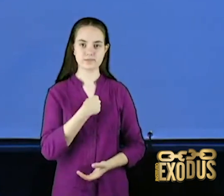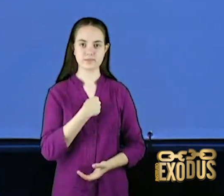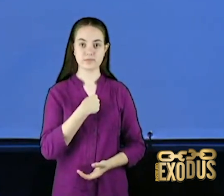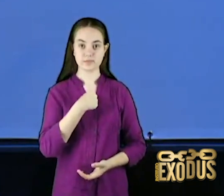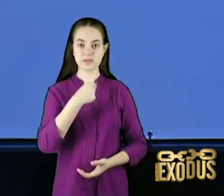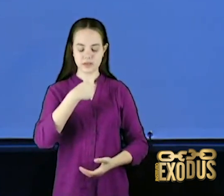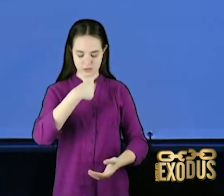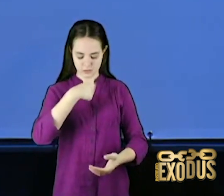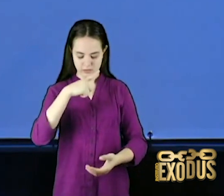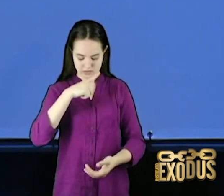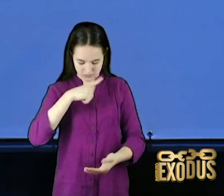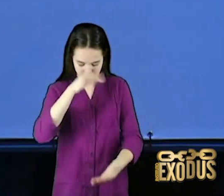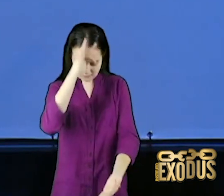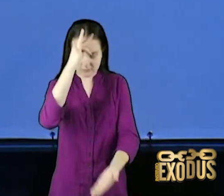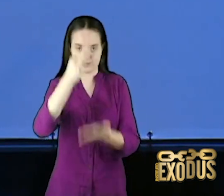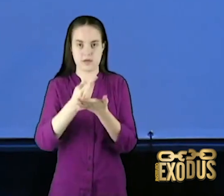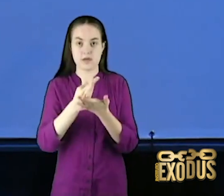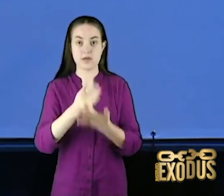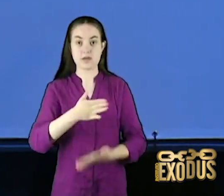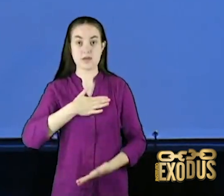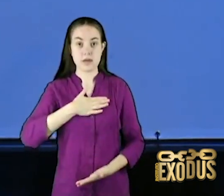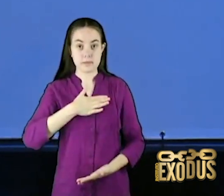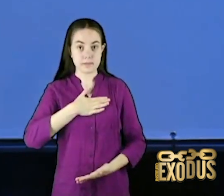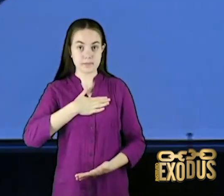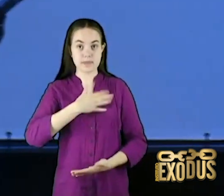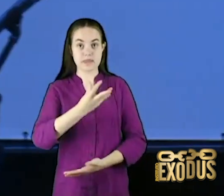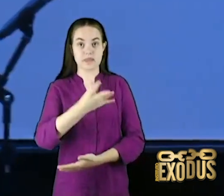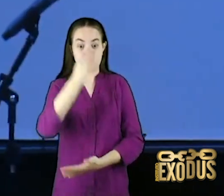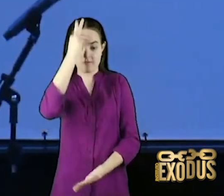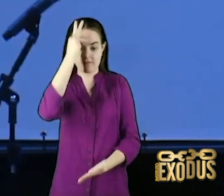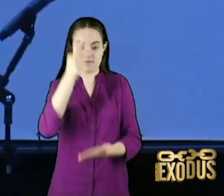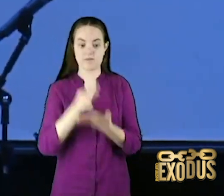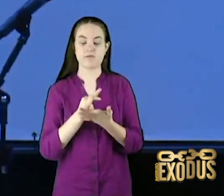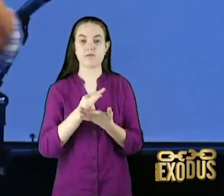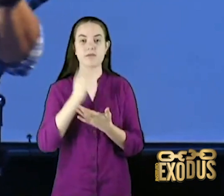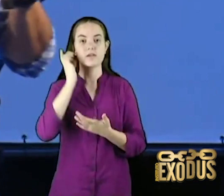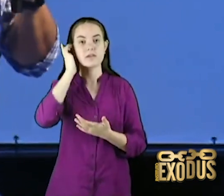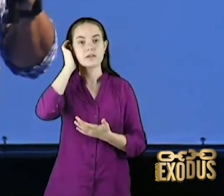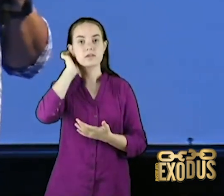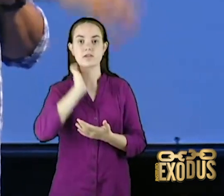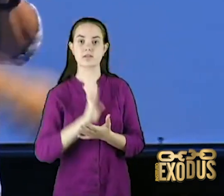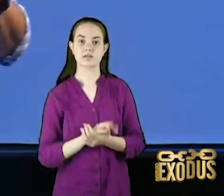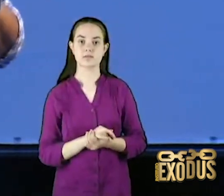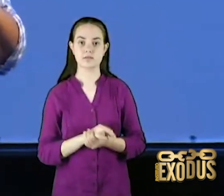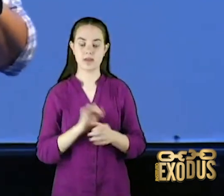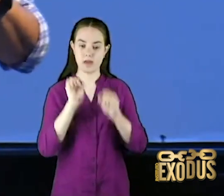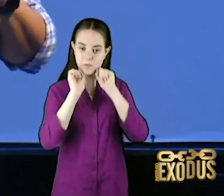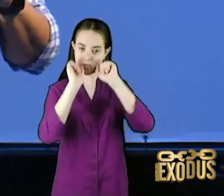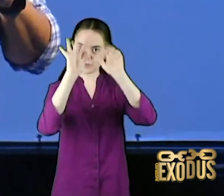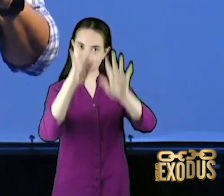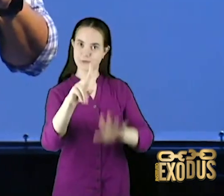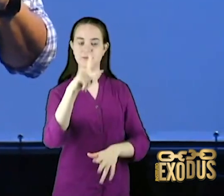Eu tenho fé, e a minha fé, ela vale pela minha vida, e vale também pela tua vida.